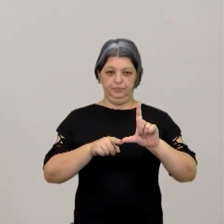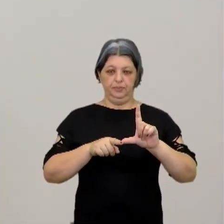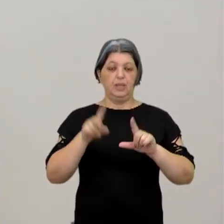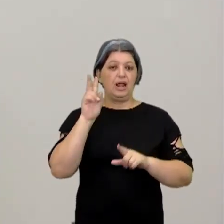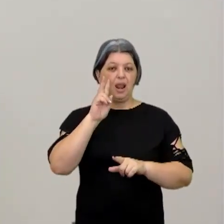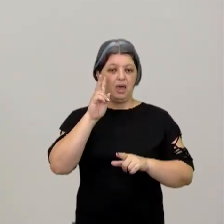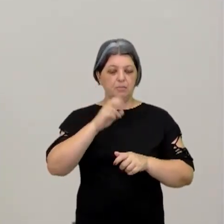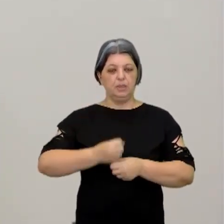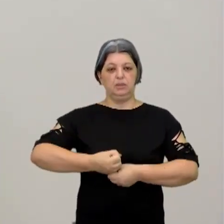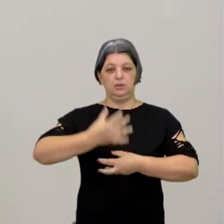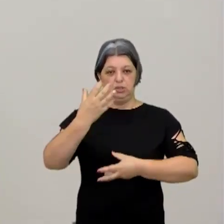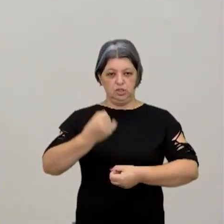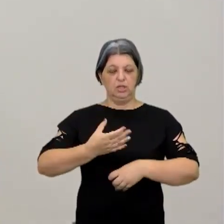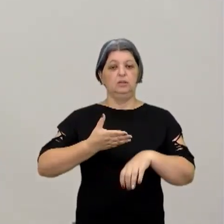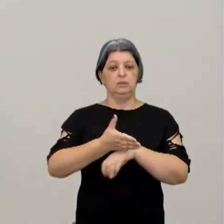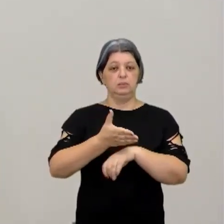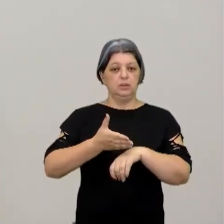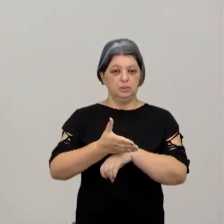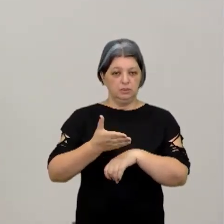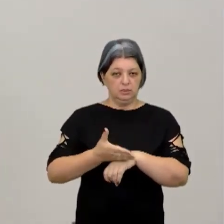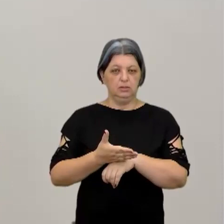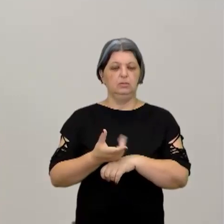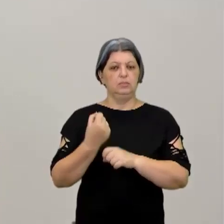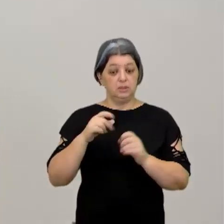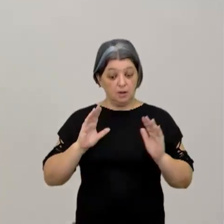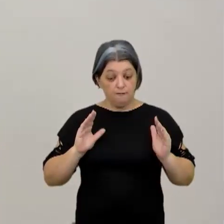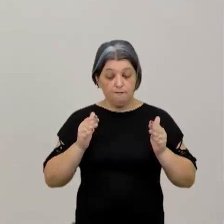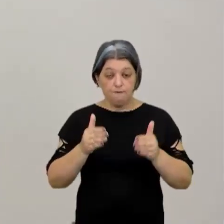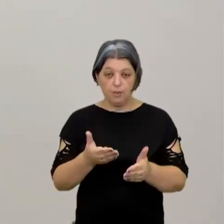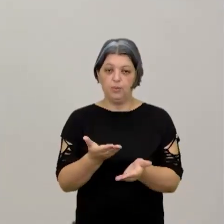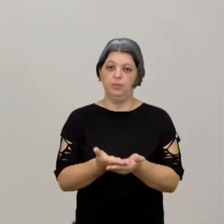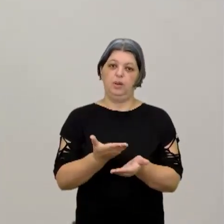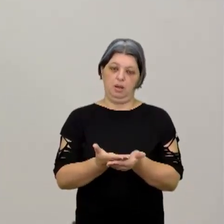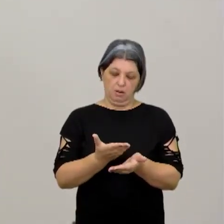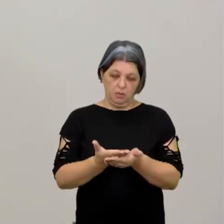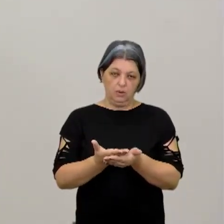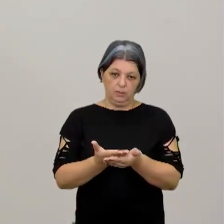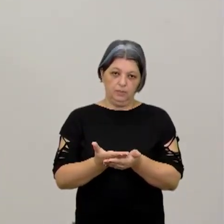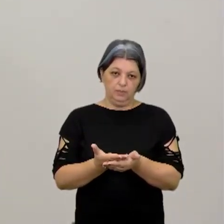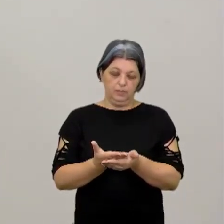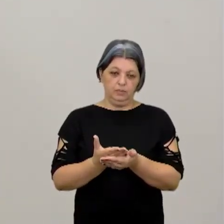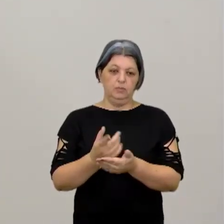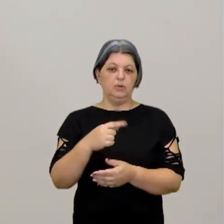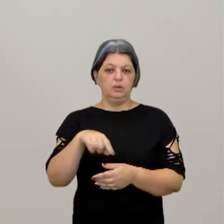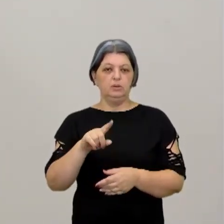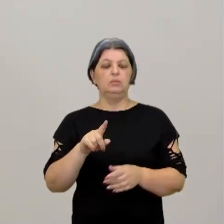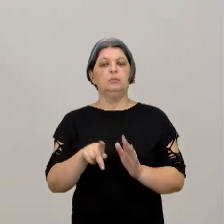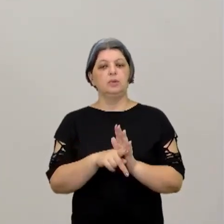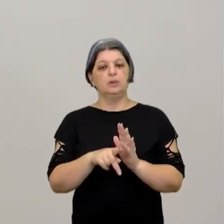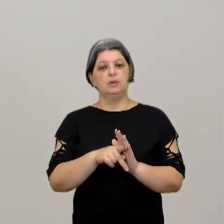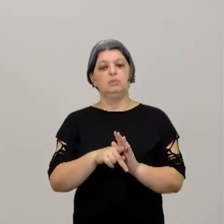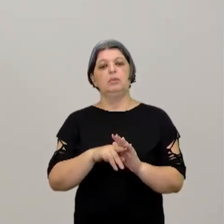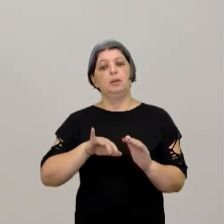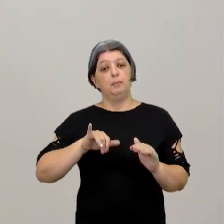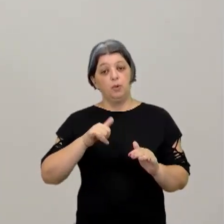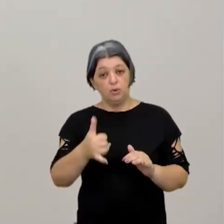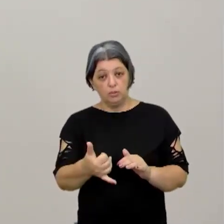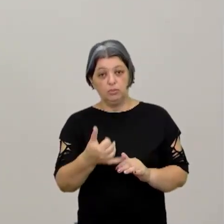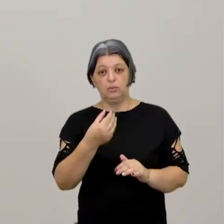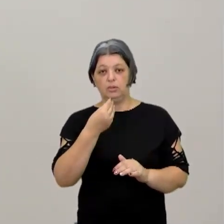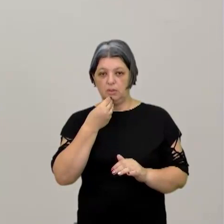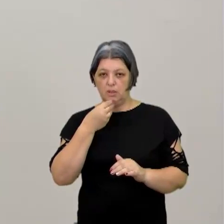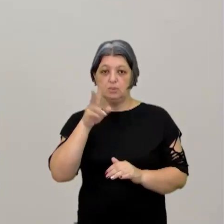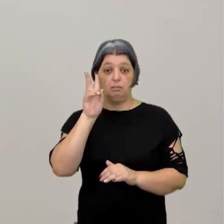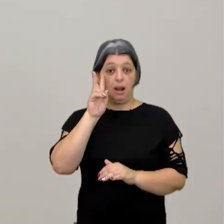chat aqui pessoal para vocês participarem da aula não tirem o foco da aula né vocês que estão aí recebendo uma oportunidade para gente